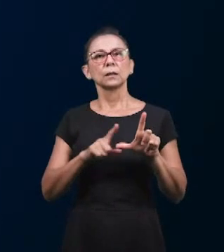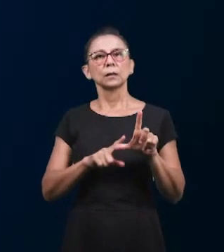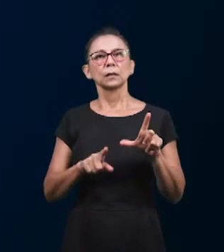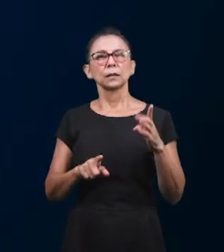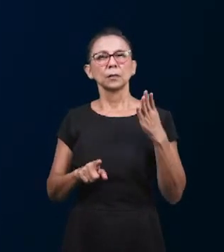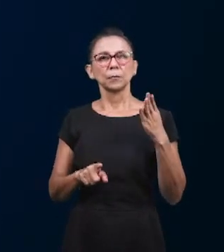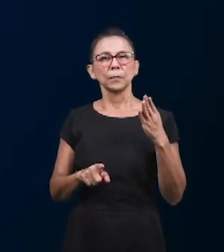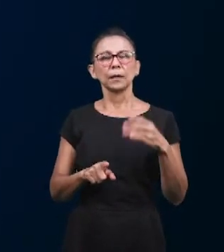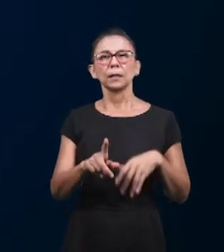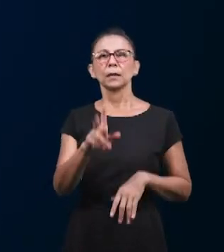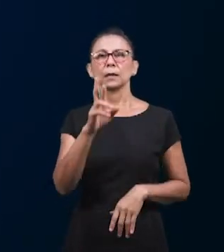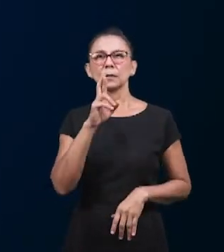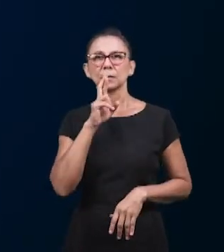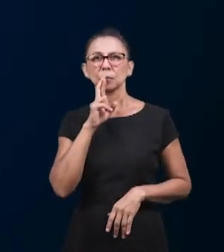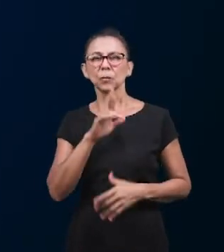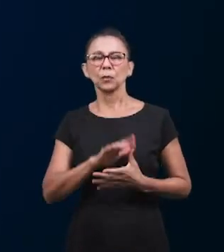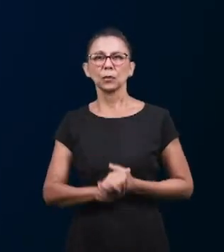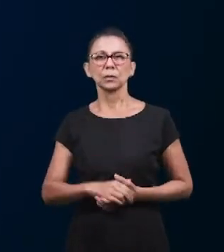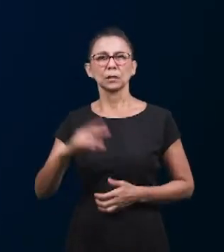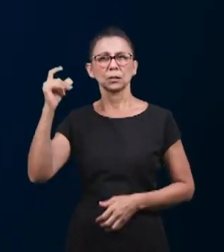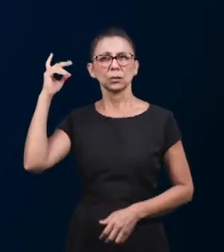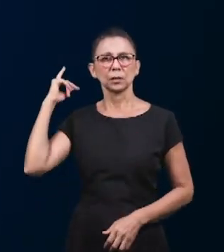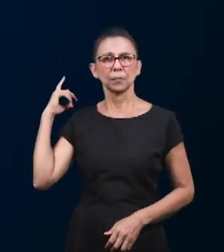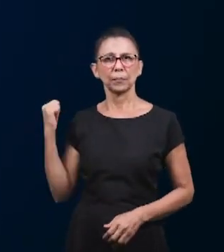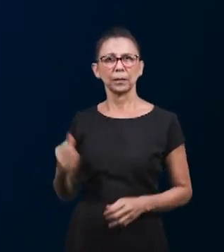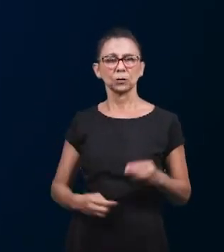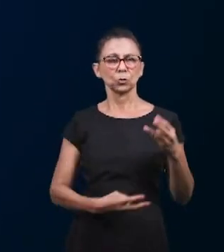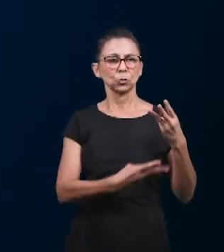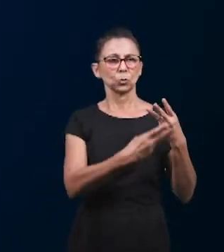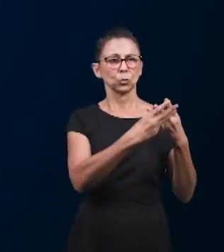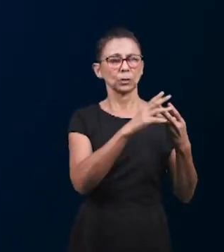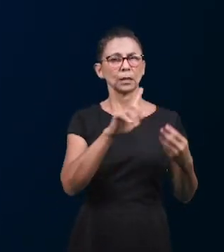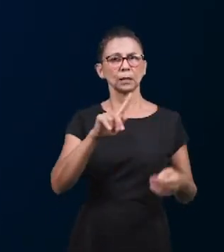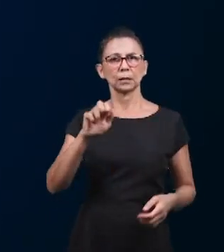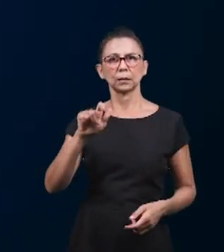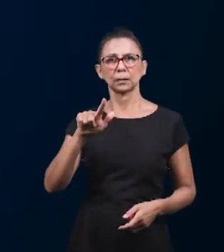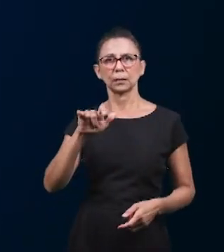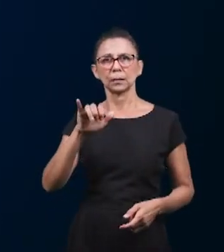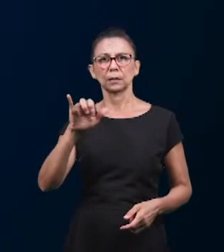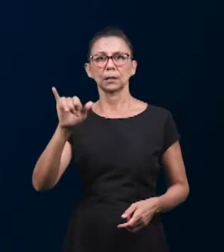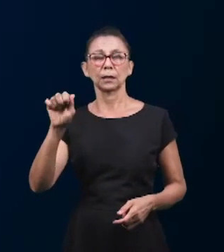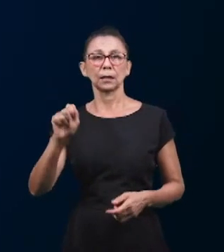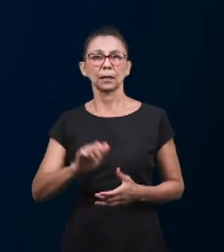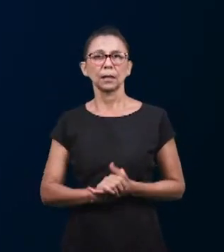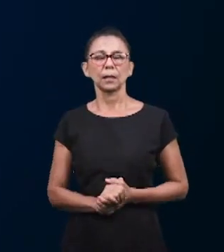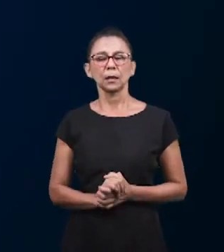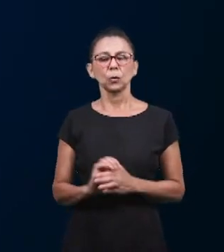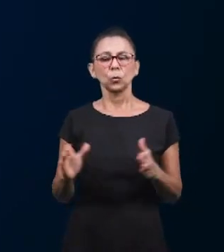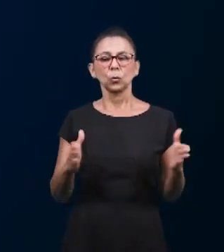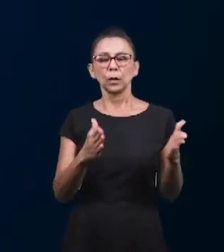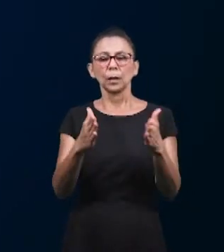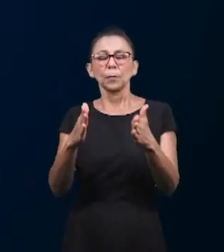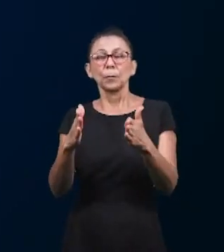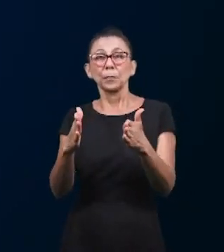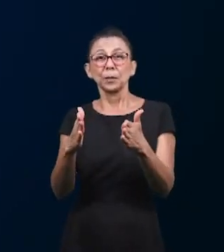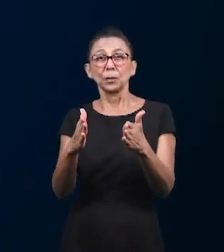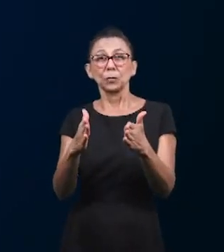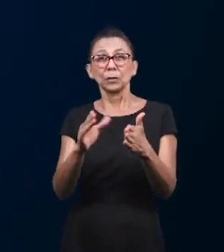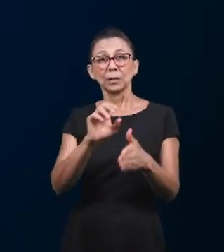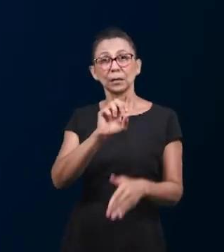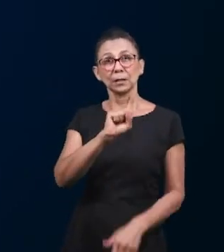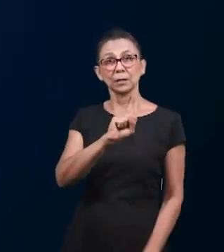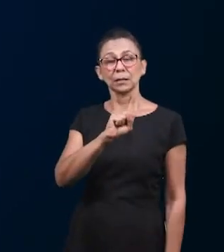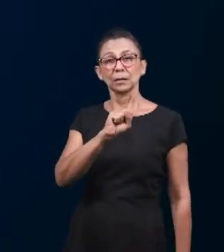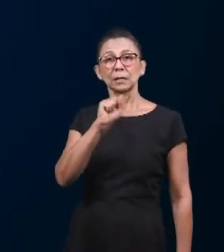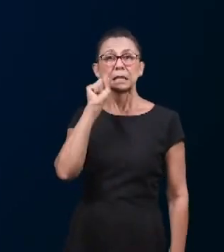Galileia, naquele tempo, existiam 3 rotas. E o melhor caminho não era por Samaria. Pelo contrário, ele era o pior